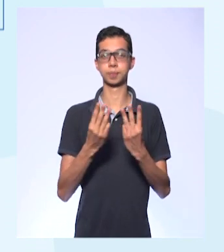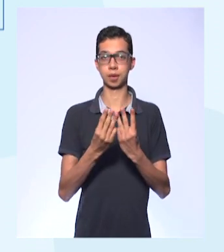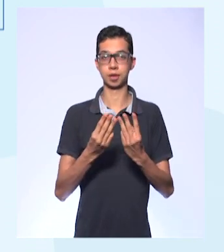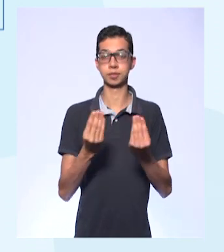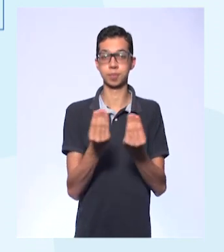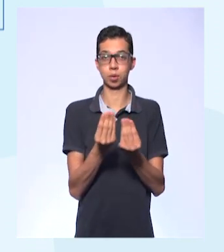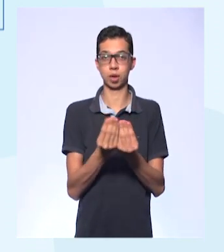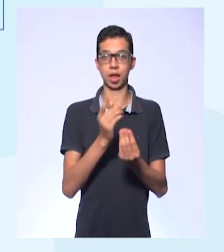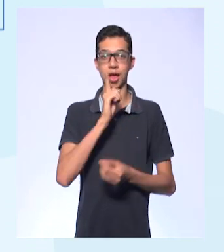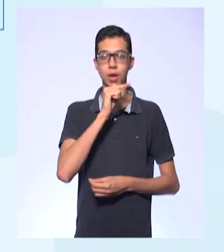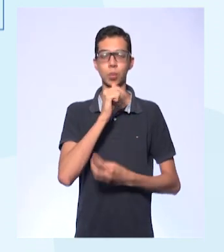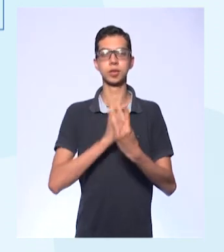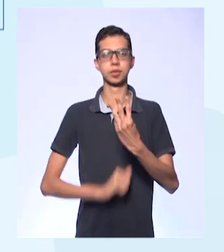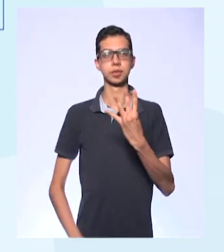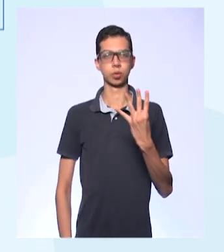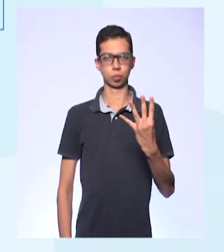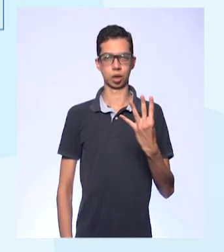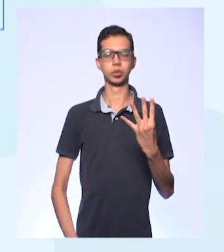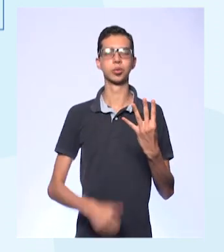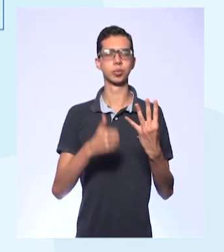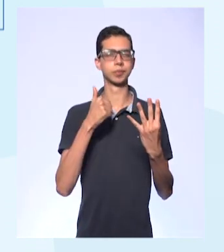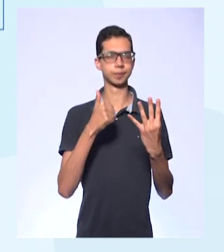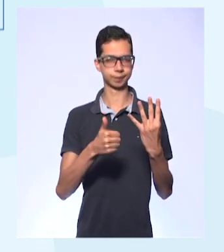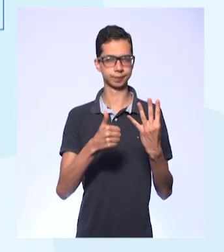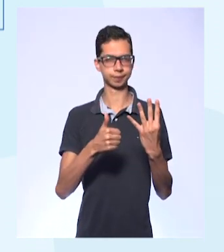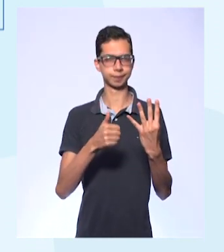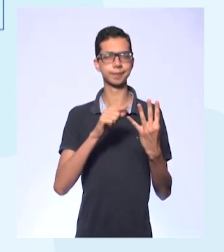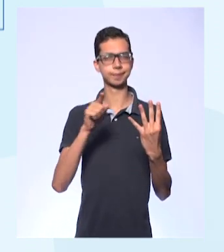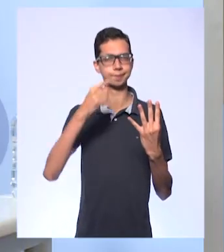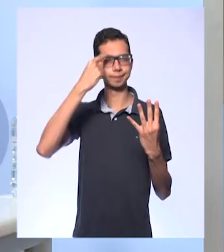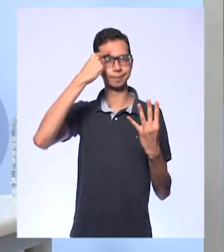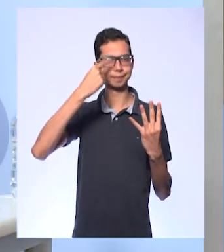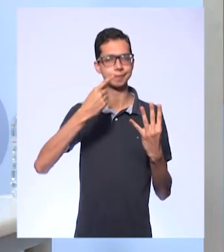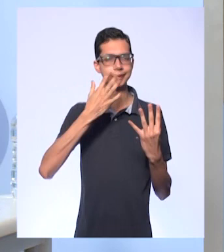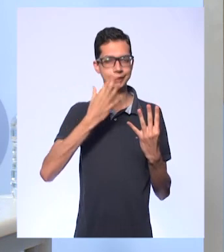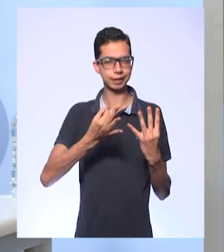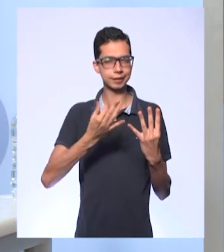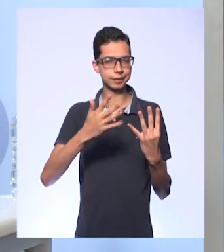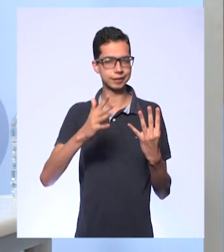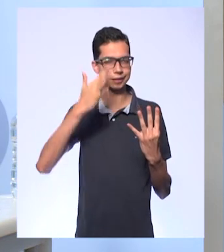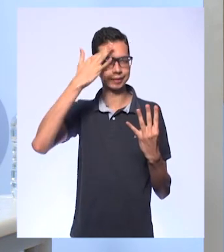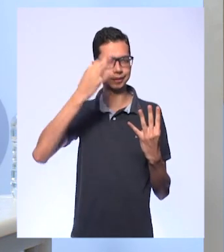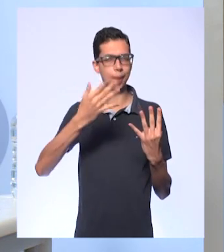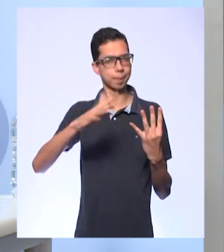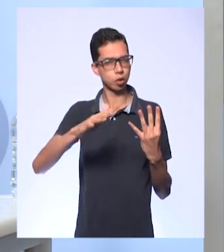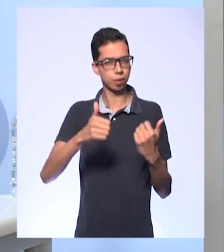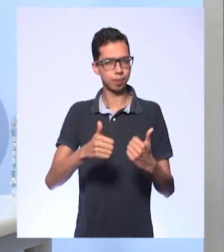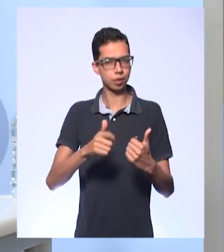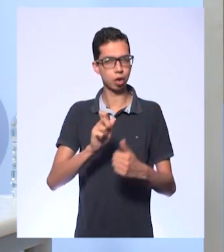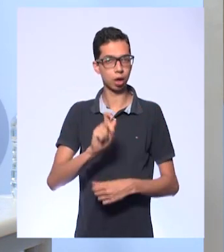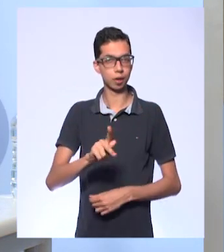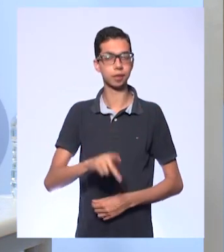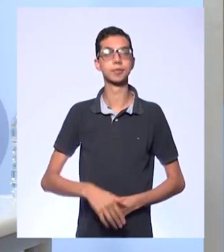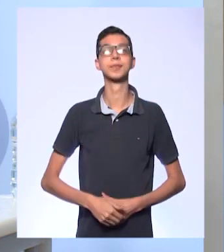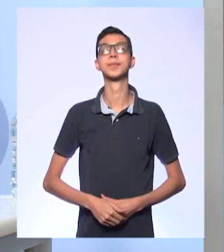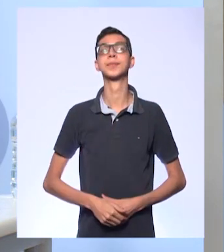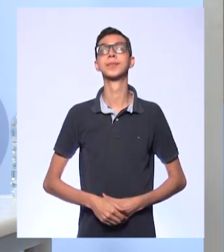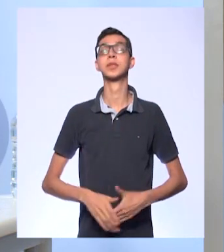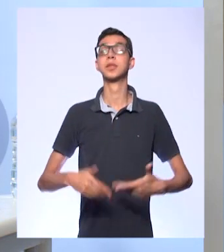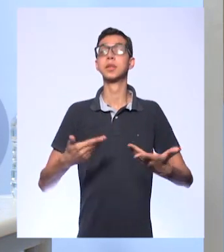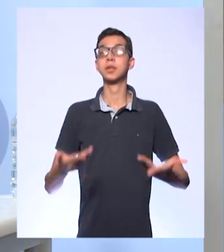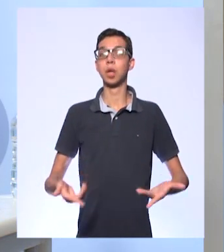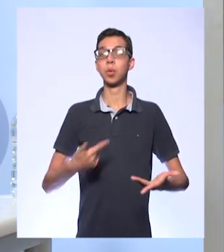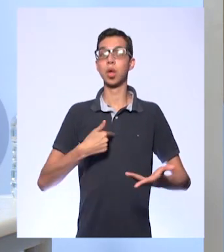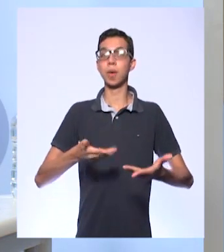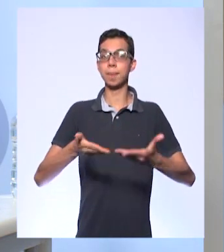vai ser 34 unidades. Certo? Deu para pegar a ideia, mais ou menos, pessoal? Tá? Então, o que eu vou